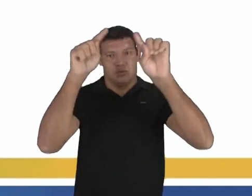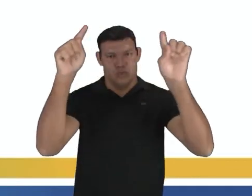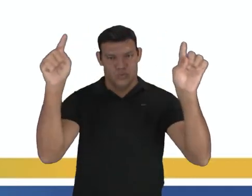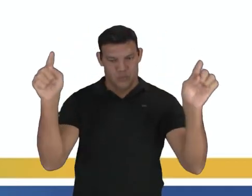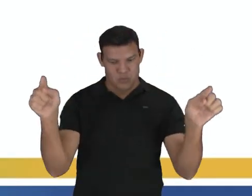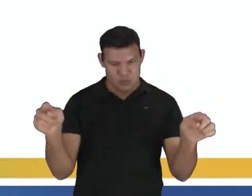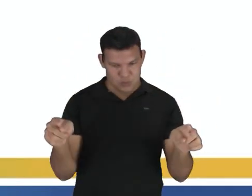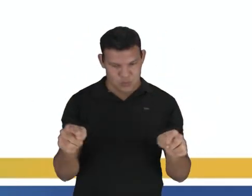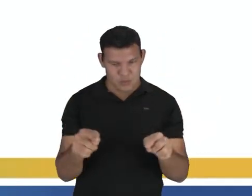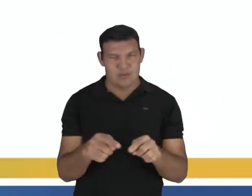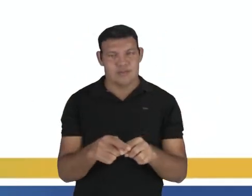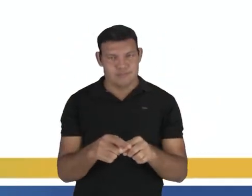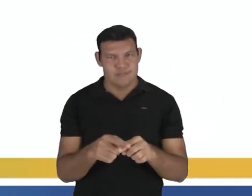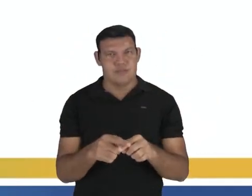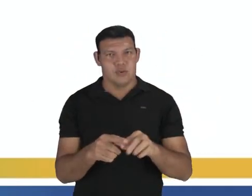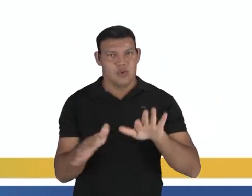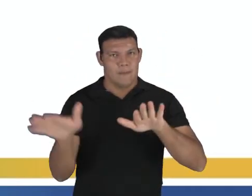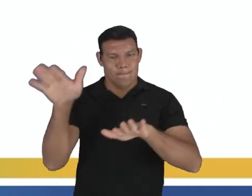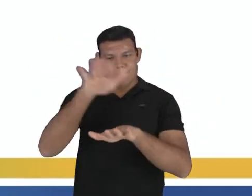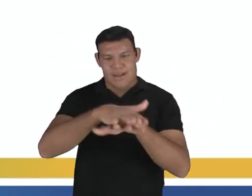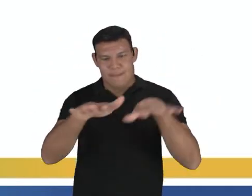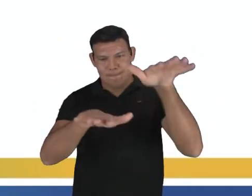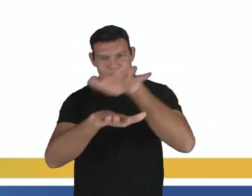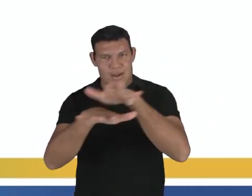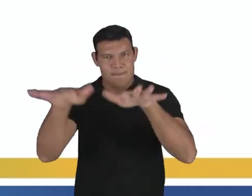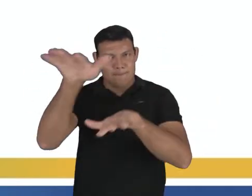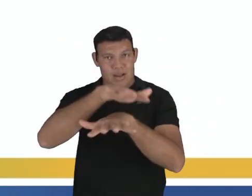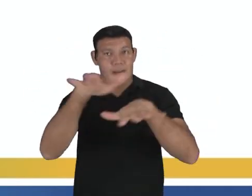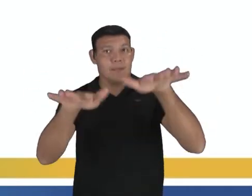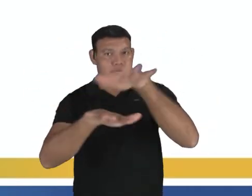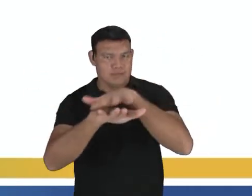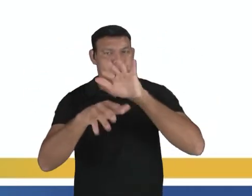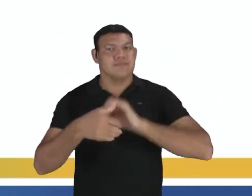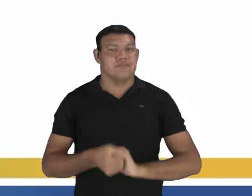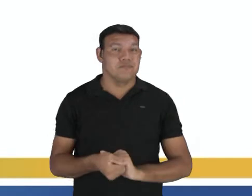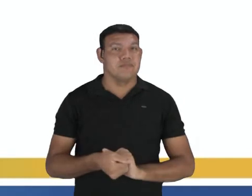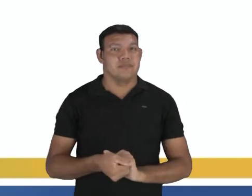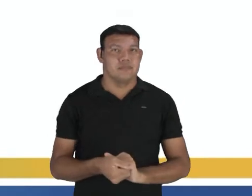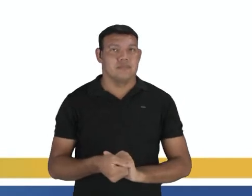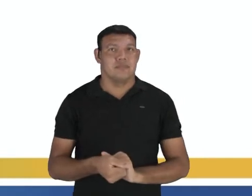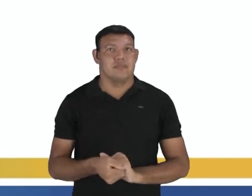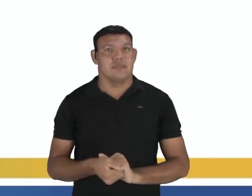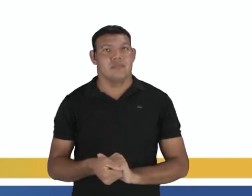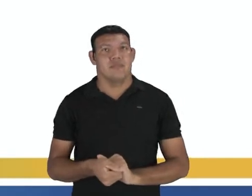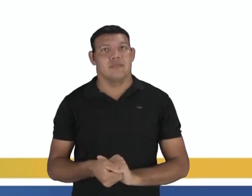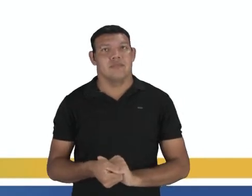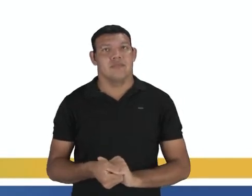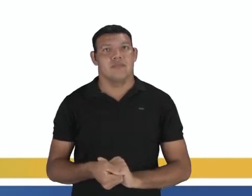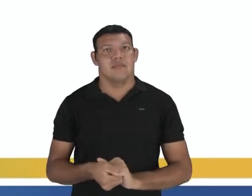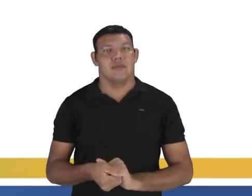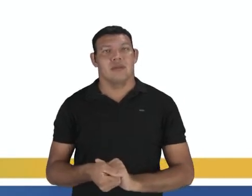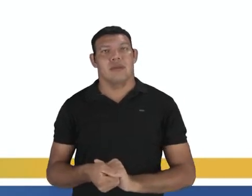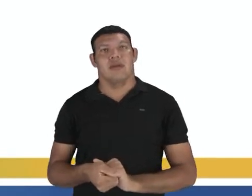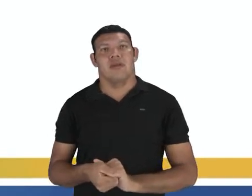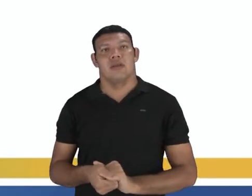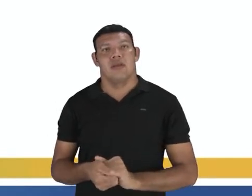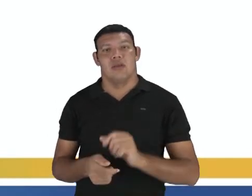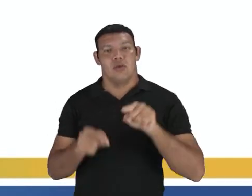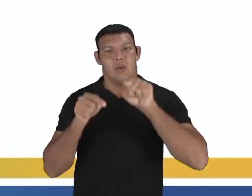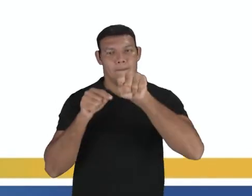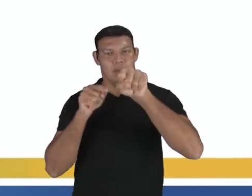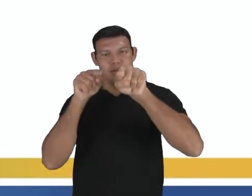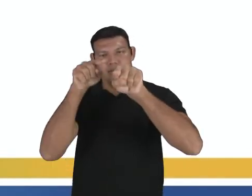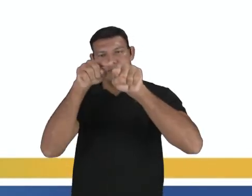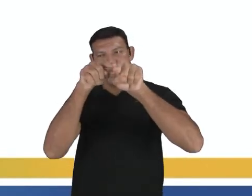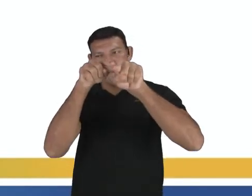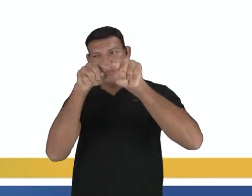esses focos estão um em cima do outro, em qualquer ponto desse círculo que você faça a medida do raio, você